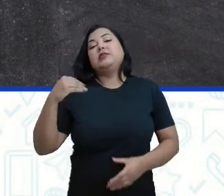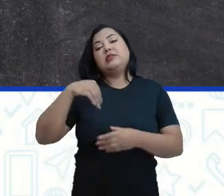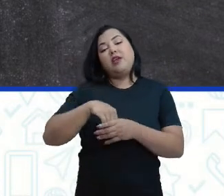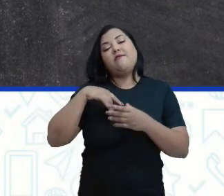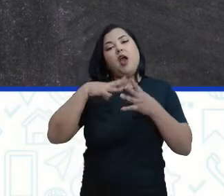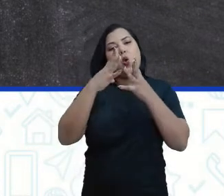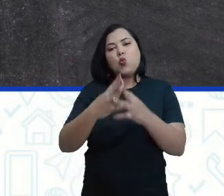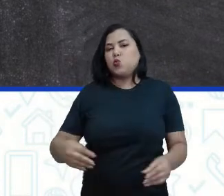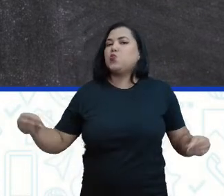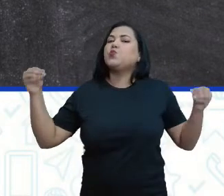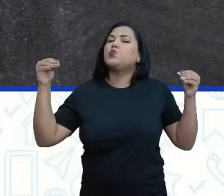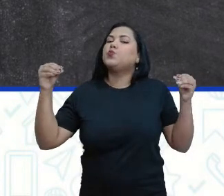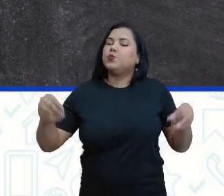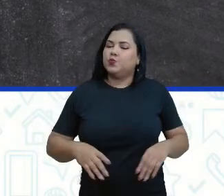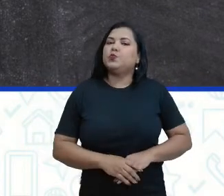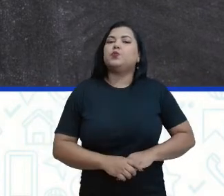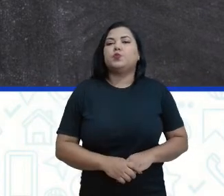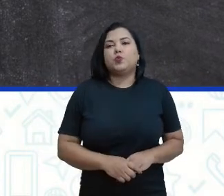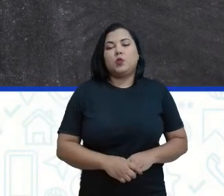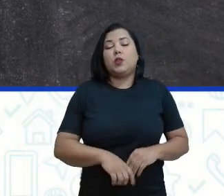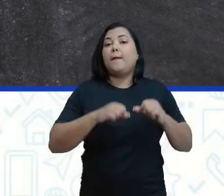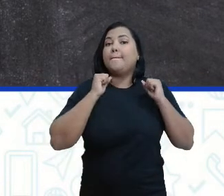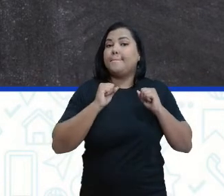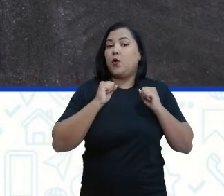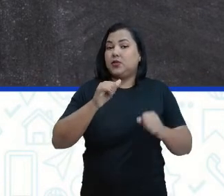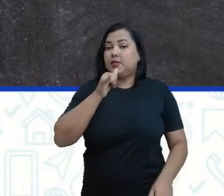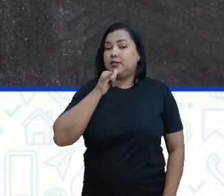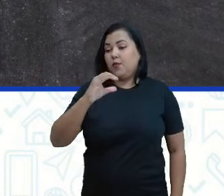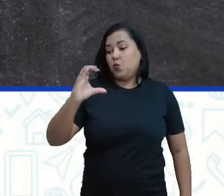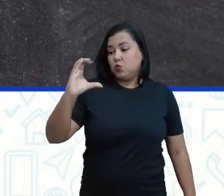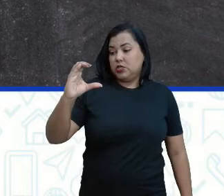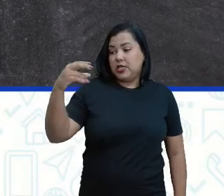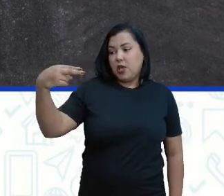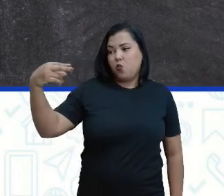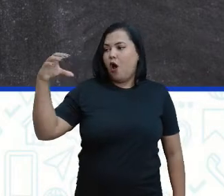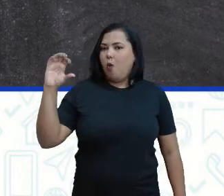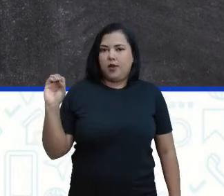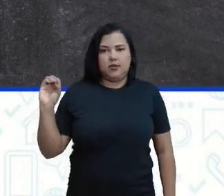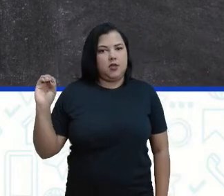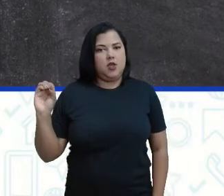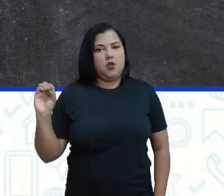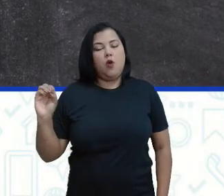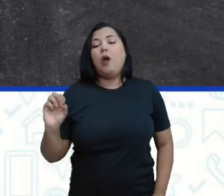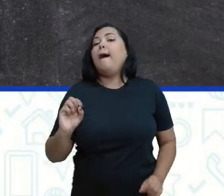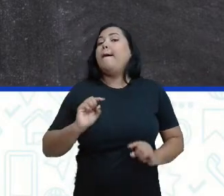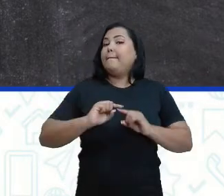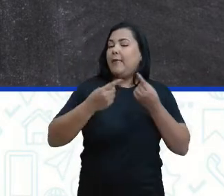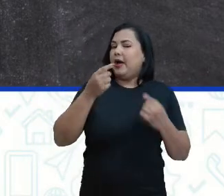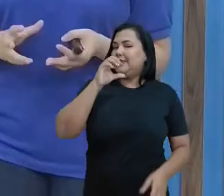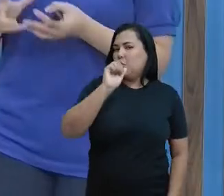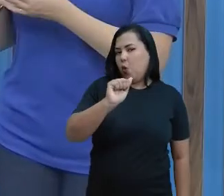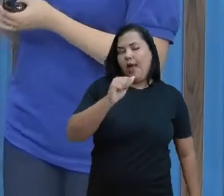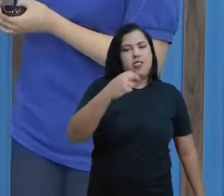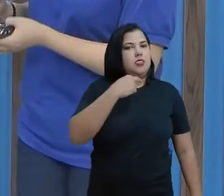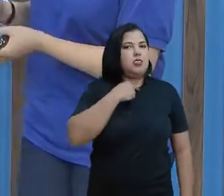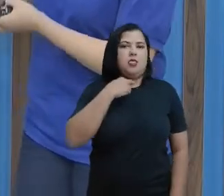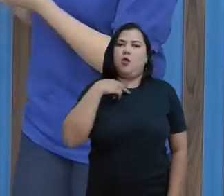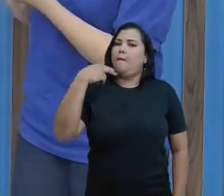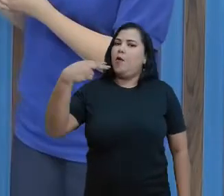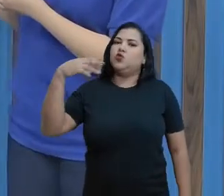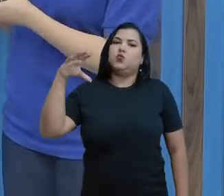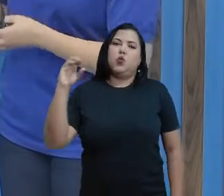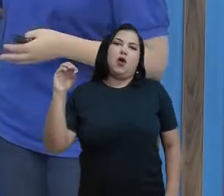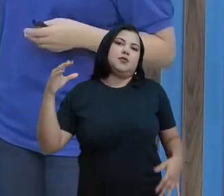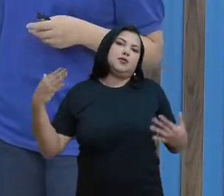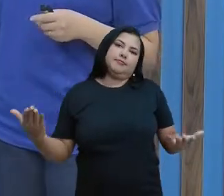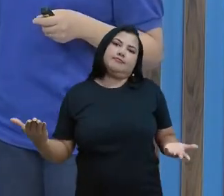vai desaparecer, né? Eu posso ter o C igual a zero, eu só não posso ter o A. Porque se o A for igual a